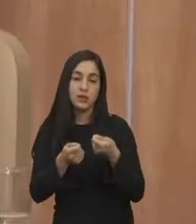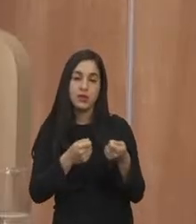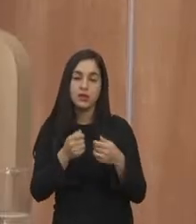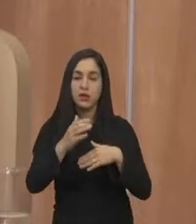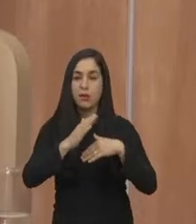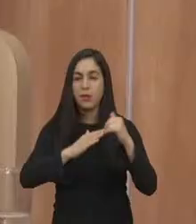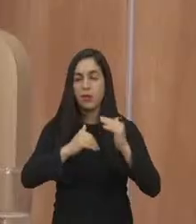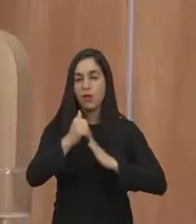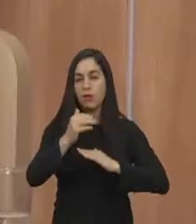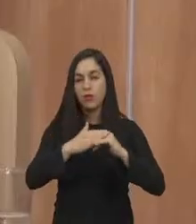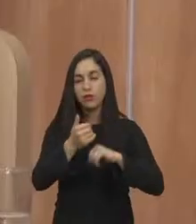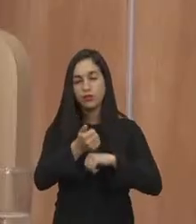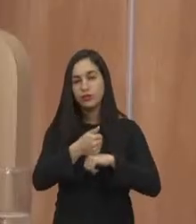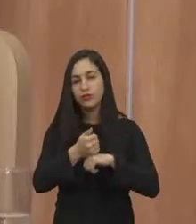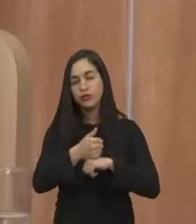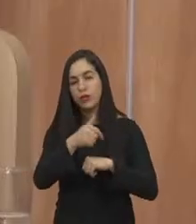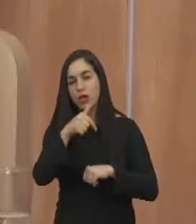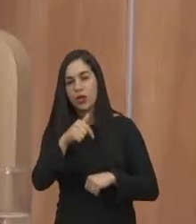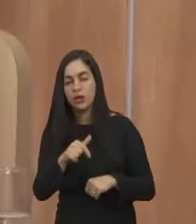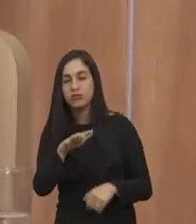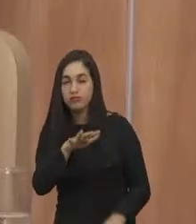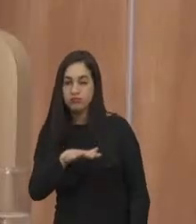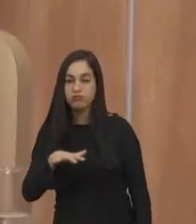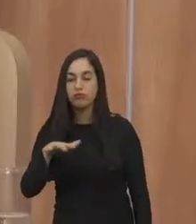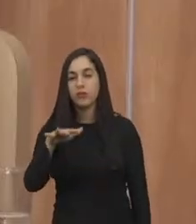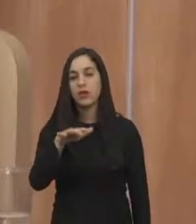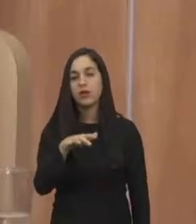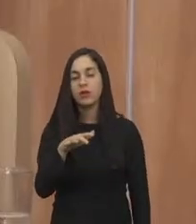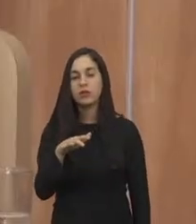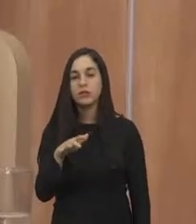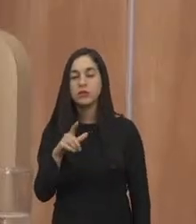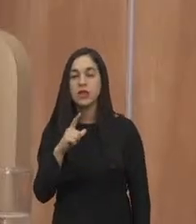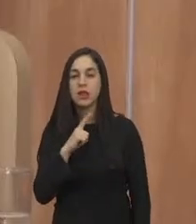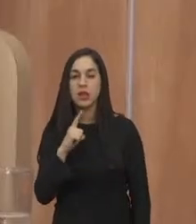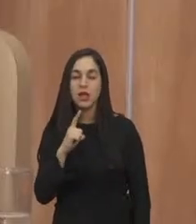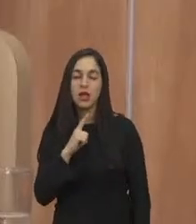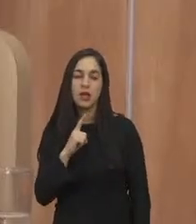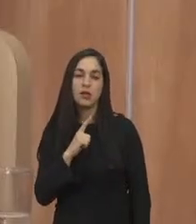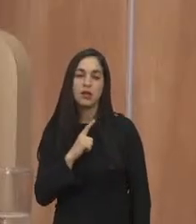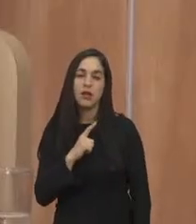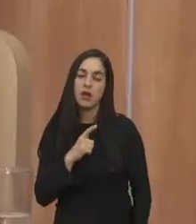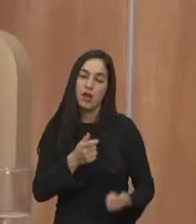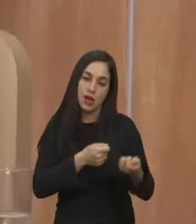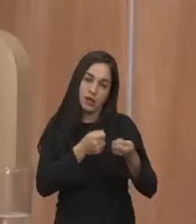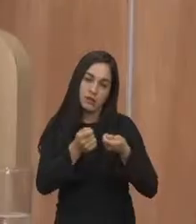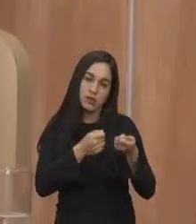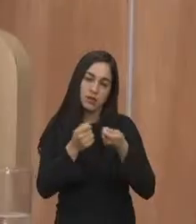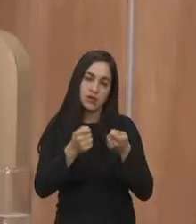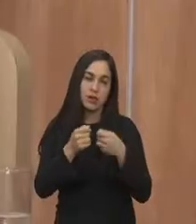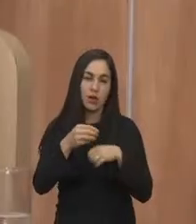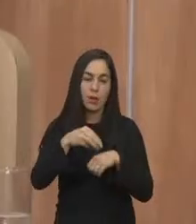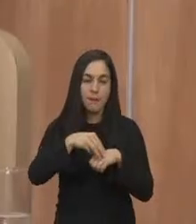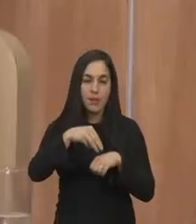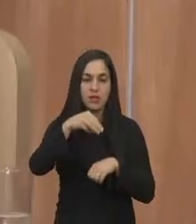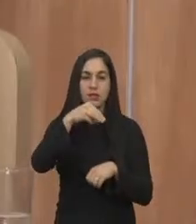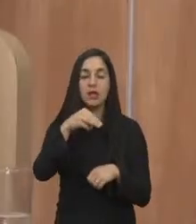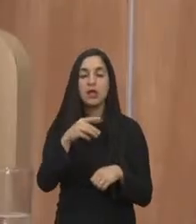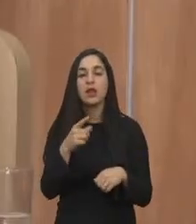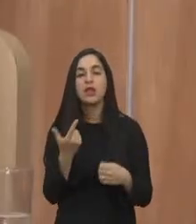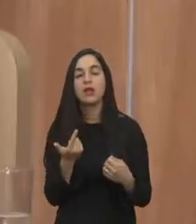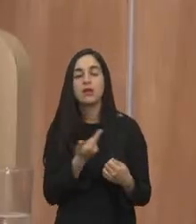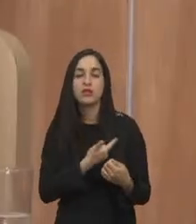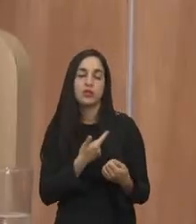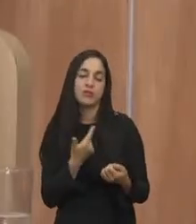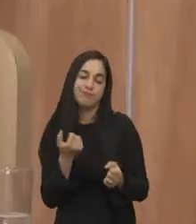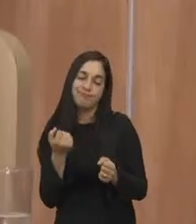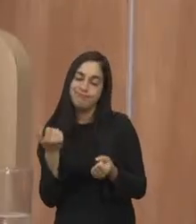nosso campus. Então, na realidade, é um mestrado profissional em administração. Então, esse processo está sendo construído.